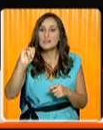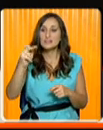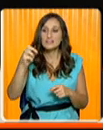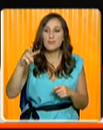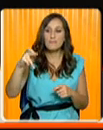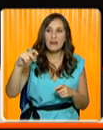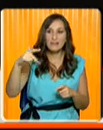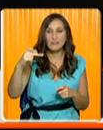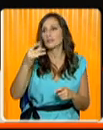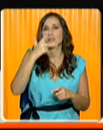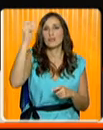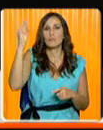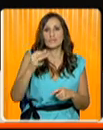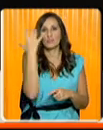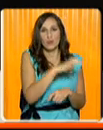era total, não era?